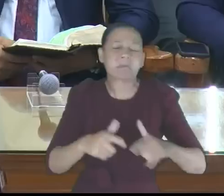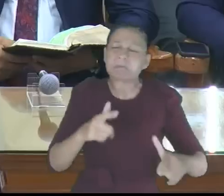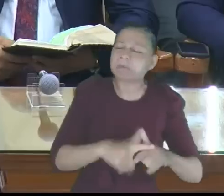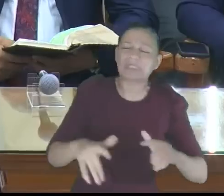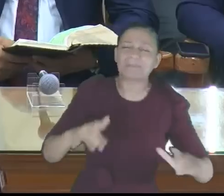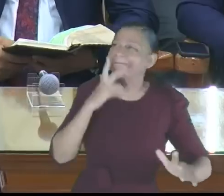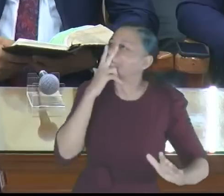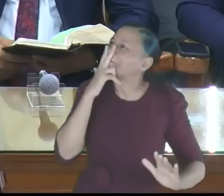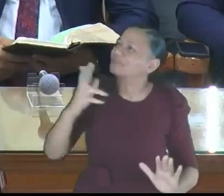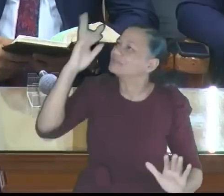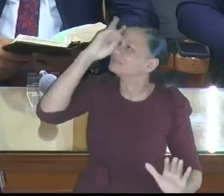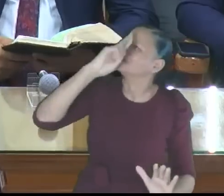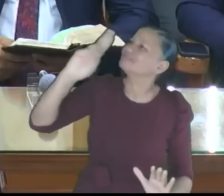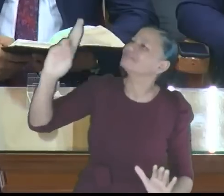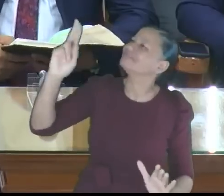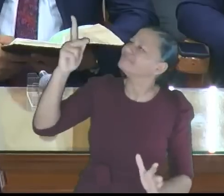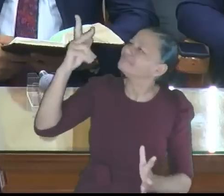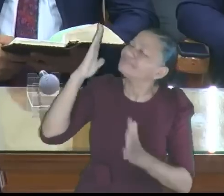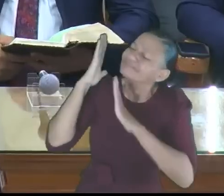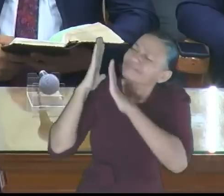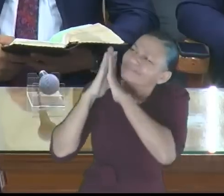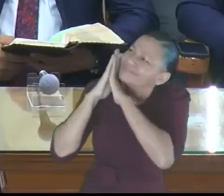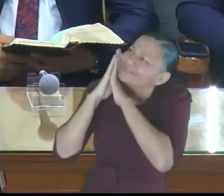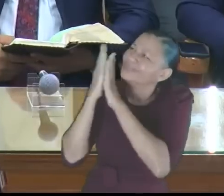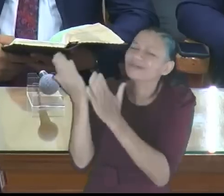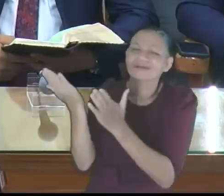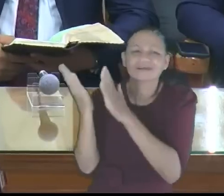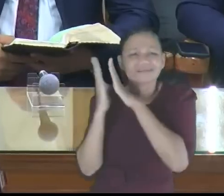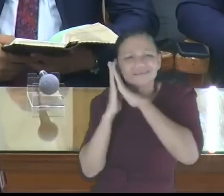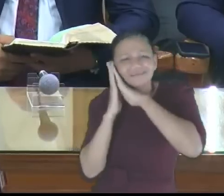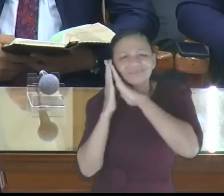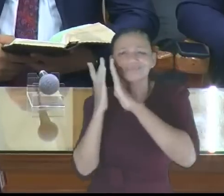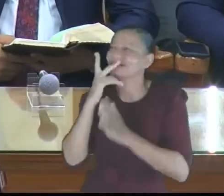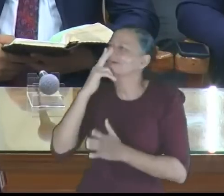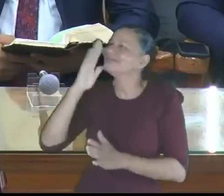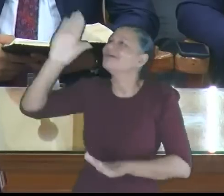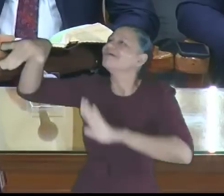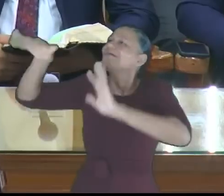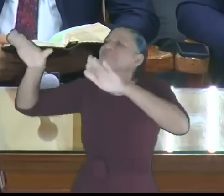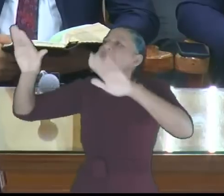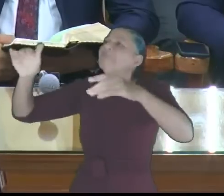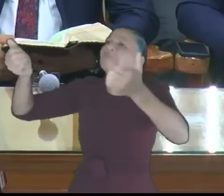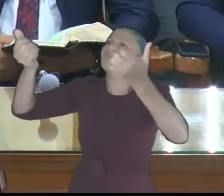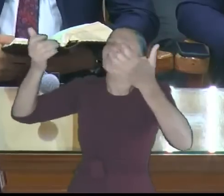que o Senhor está o quê, meus amados irmãos? Dormindo.